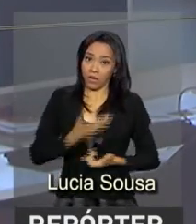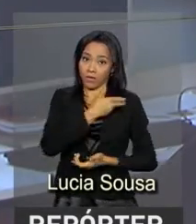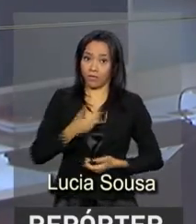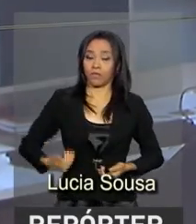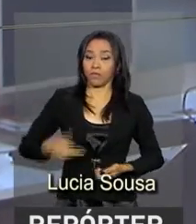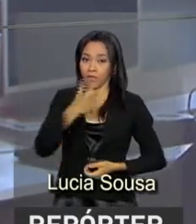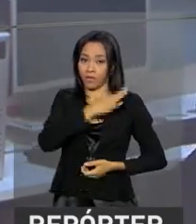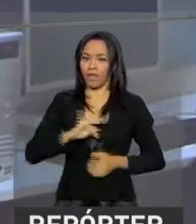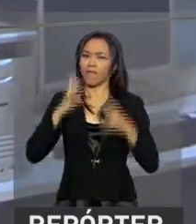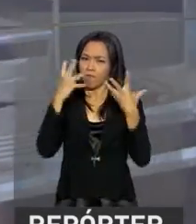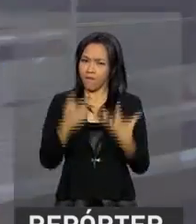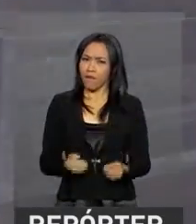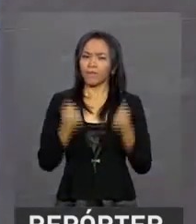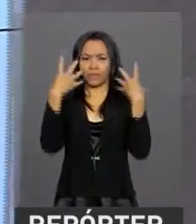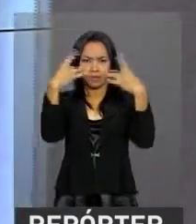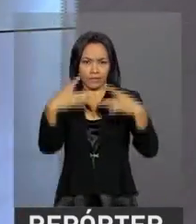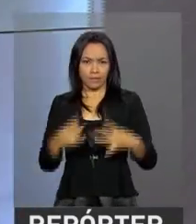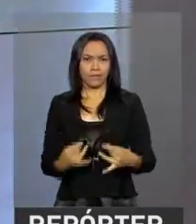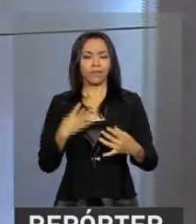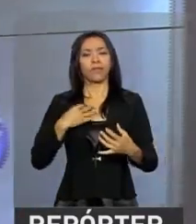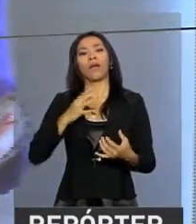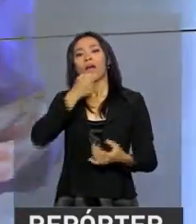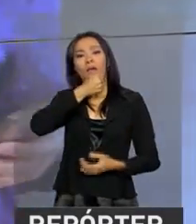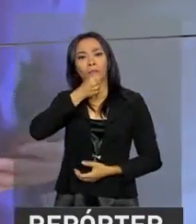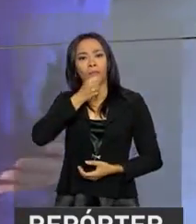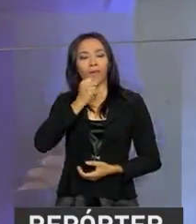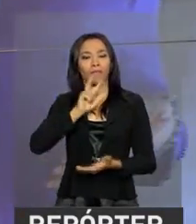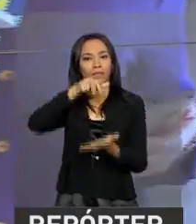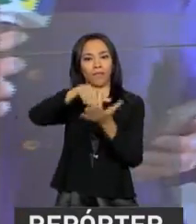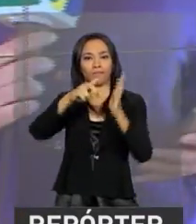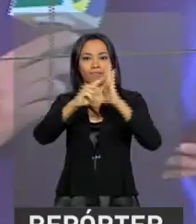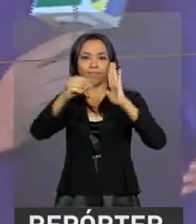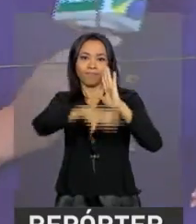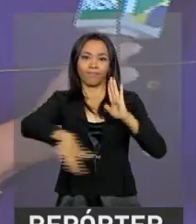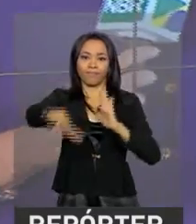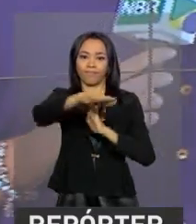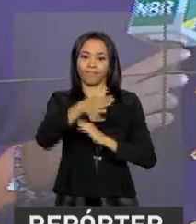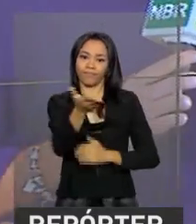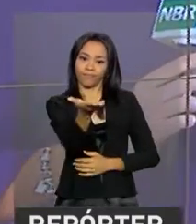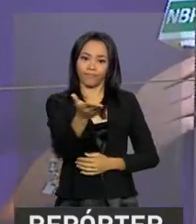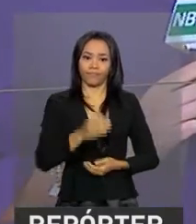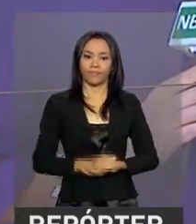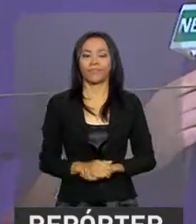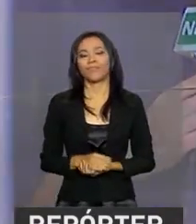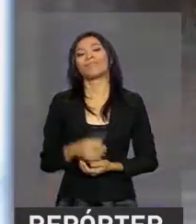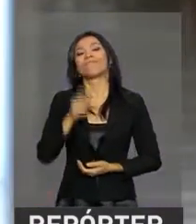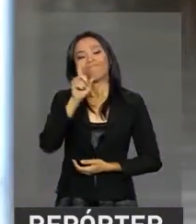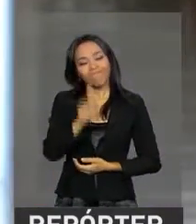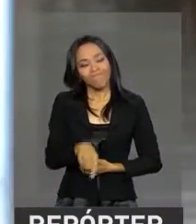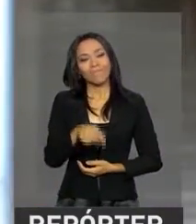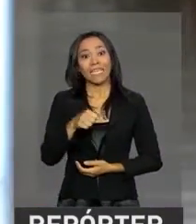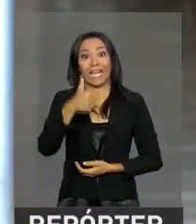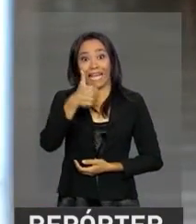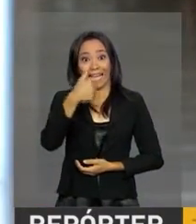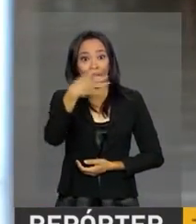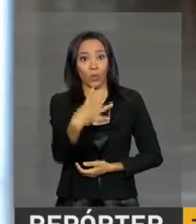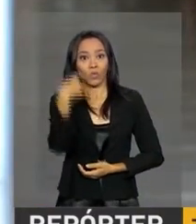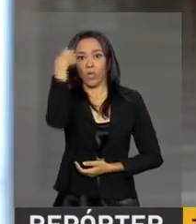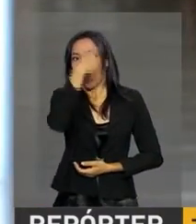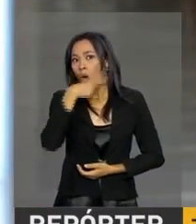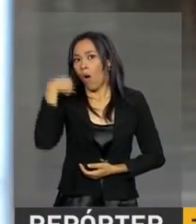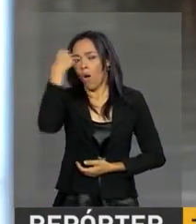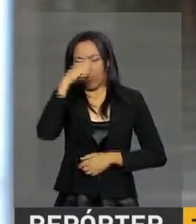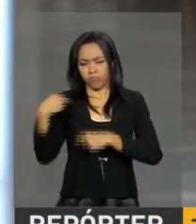vamos falar com a repórter thaísa diz que está no palácio do planalto e thaíssa foi renata foram mais de 14 horas de